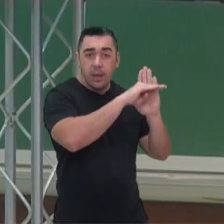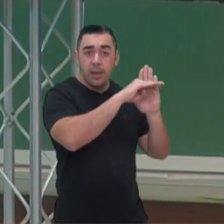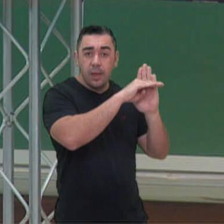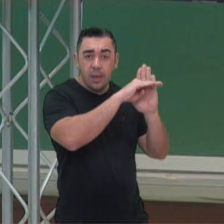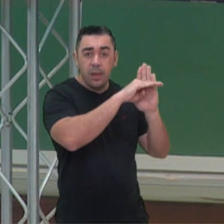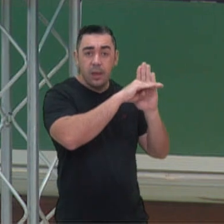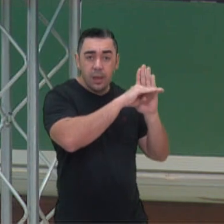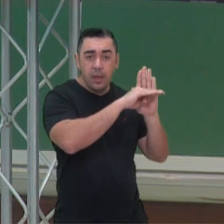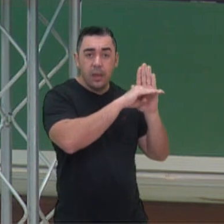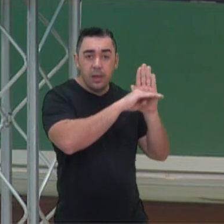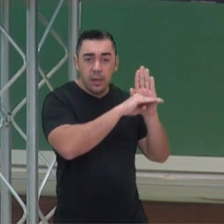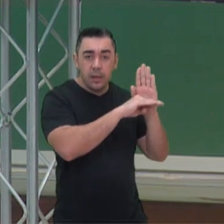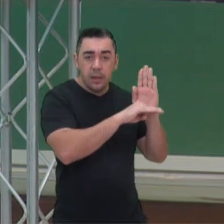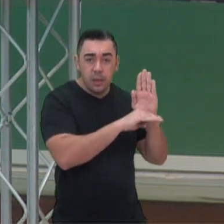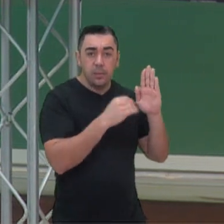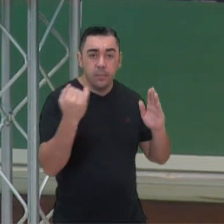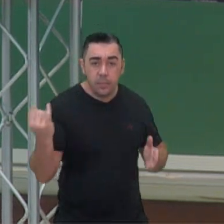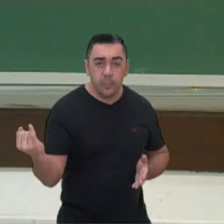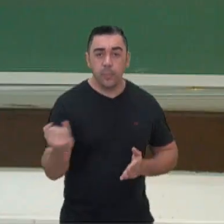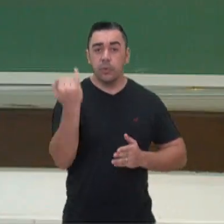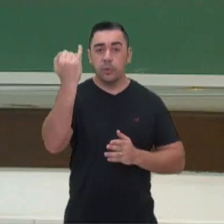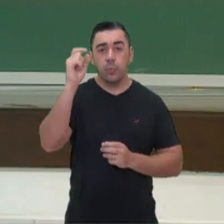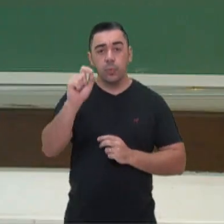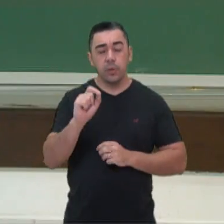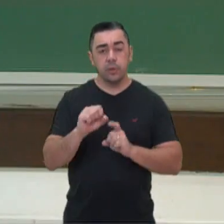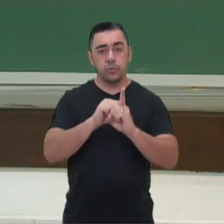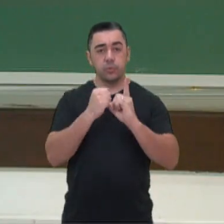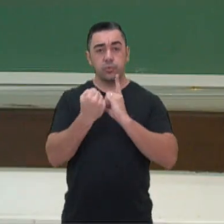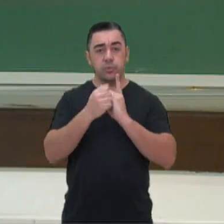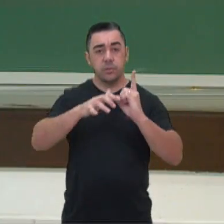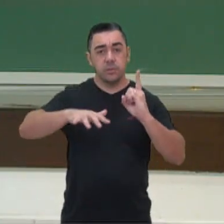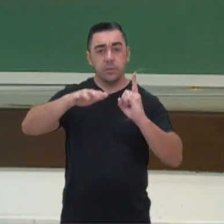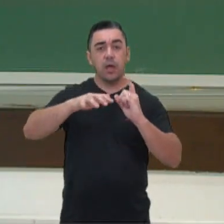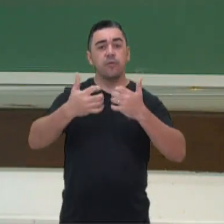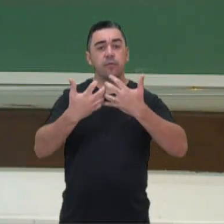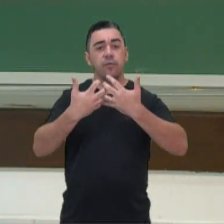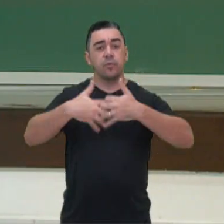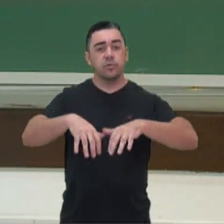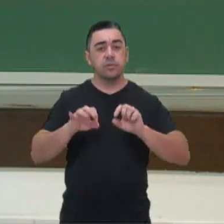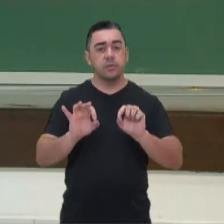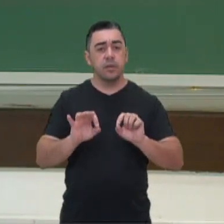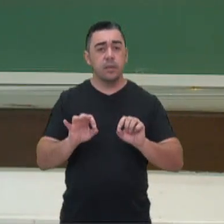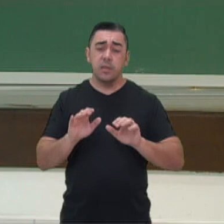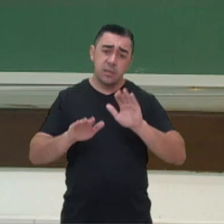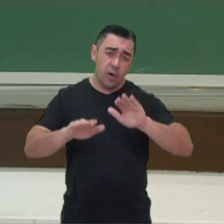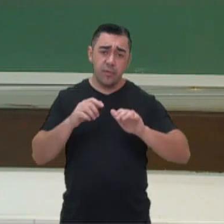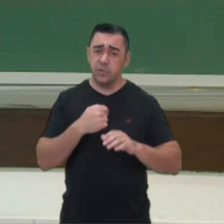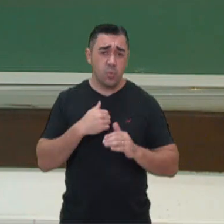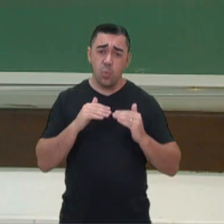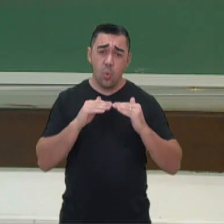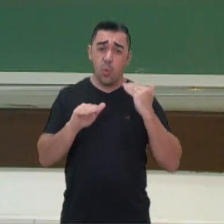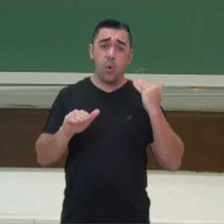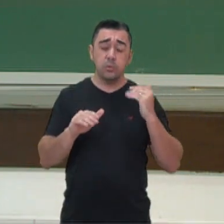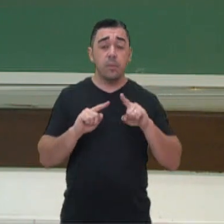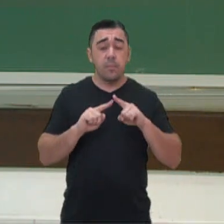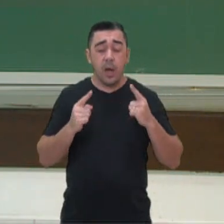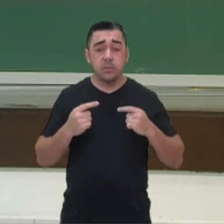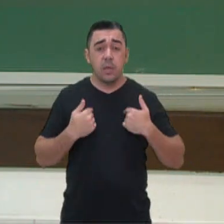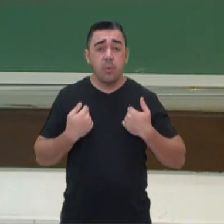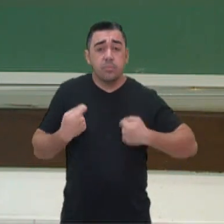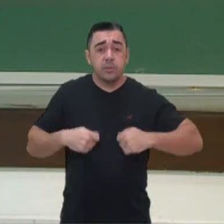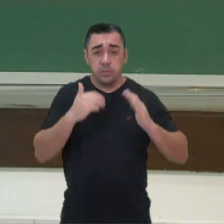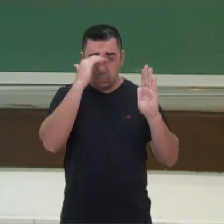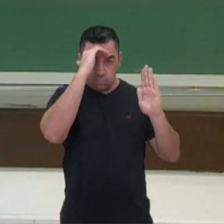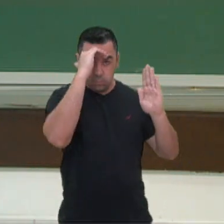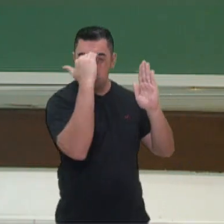fundamentais para que a sociedade funcione. Mesmo que eu não concorde, muitas coisas eu não